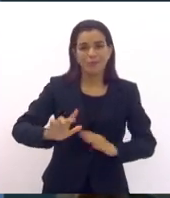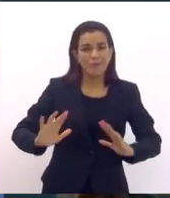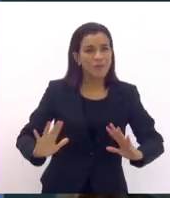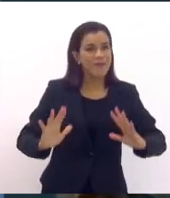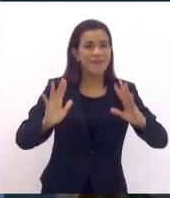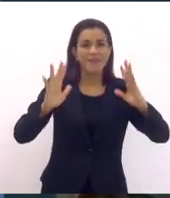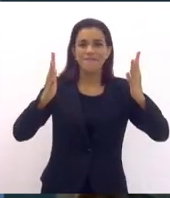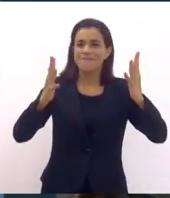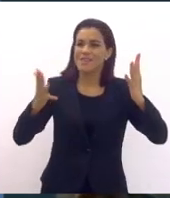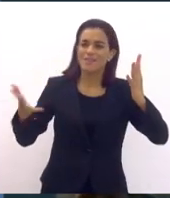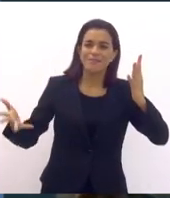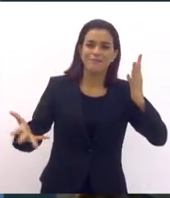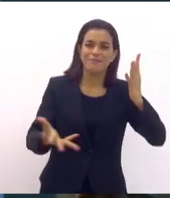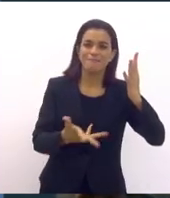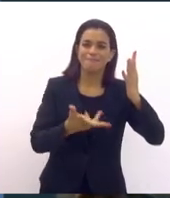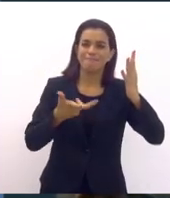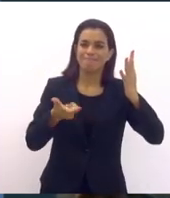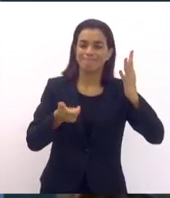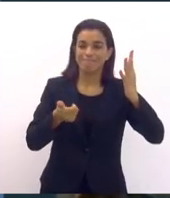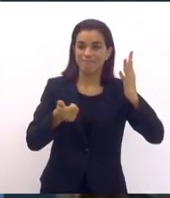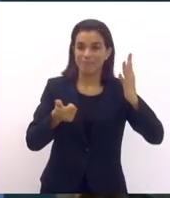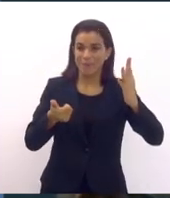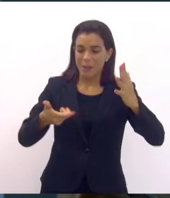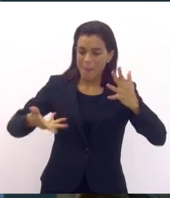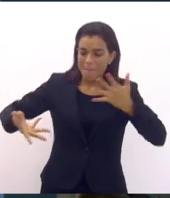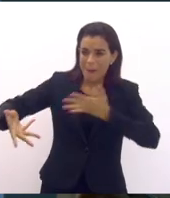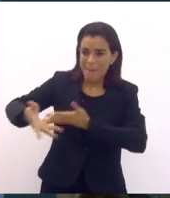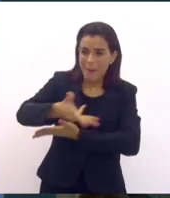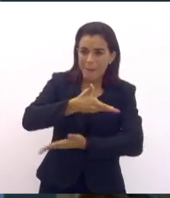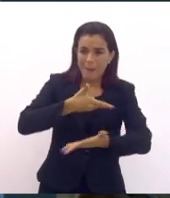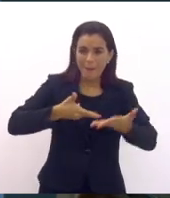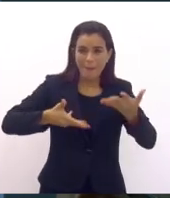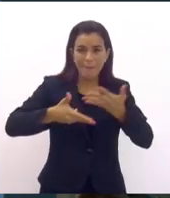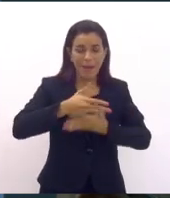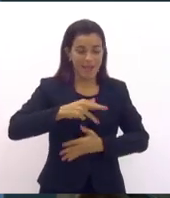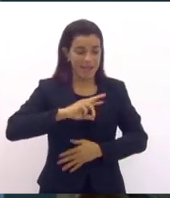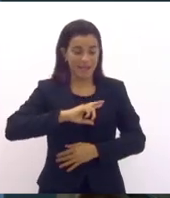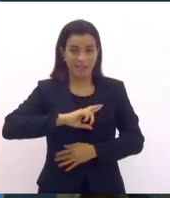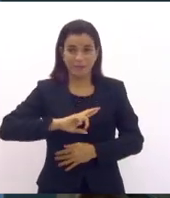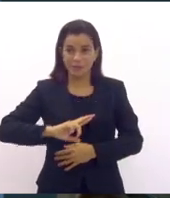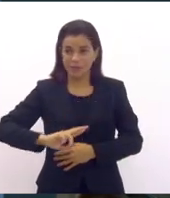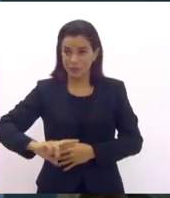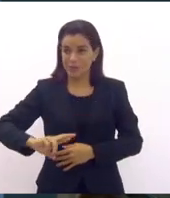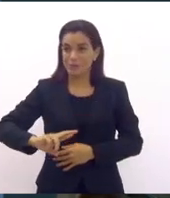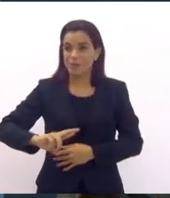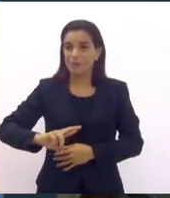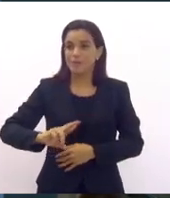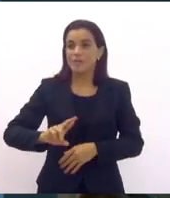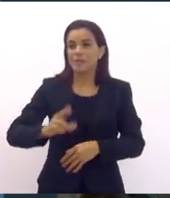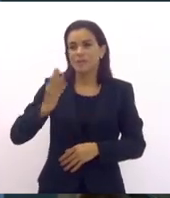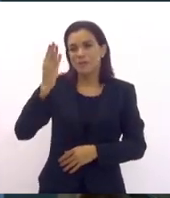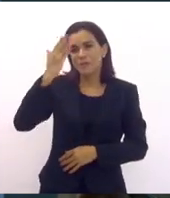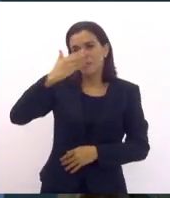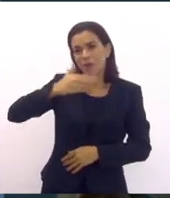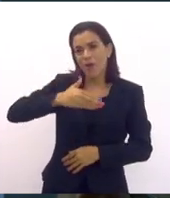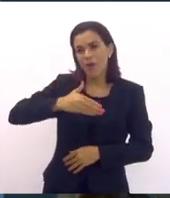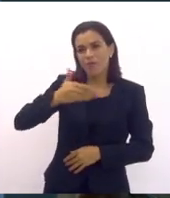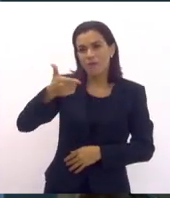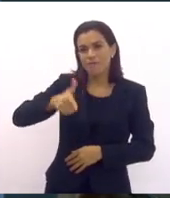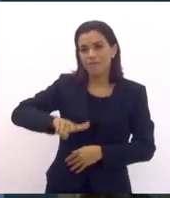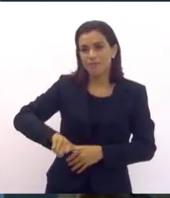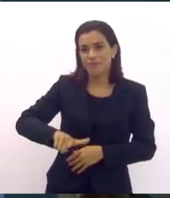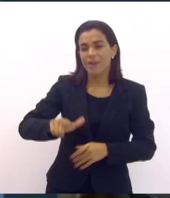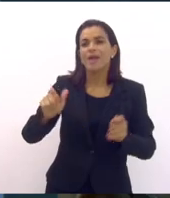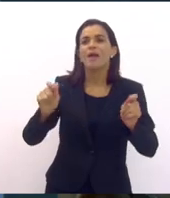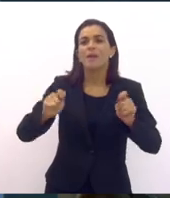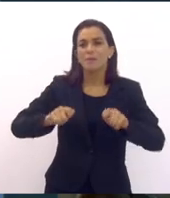maravilhoso né esse interreligioso e que prova mais uma vez que é